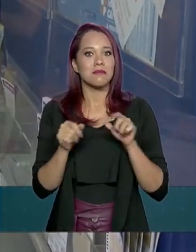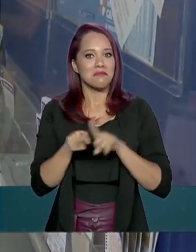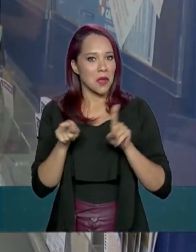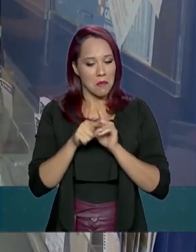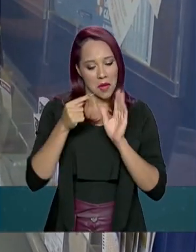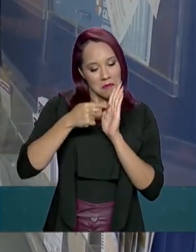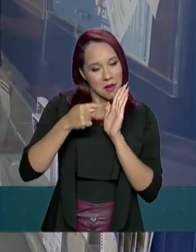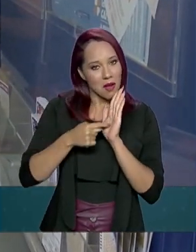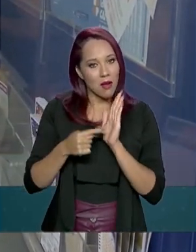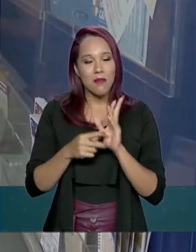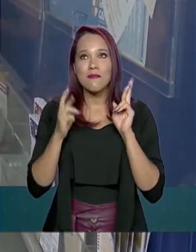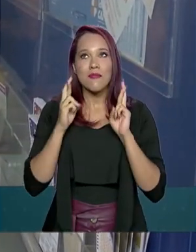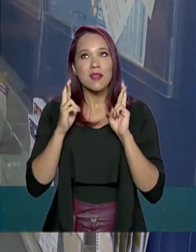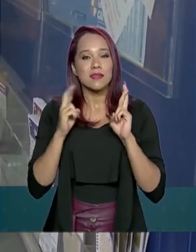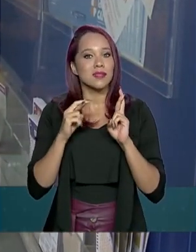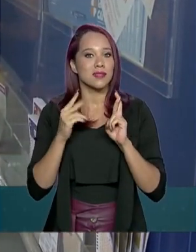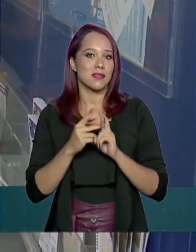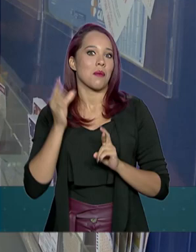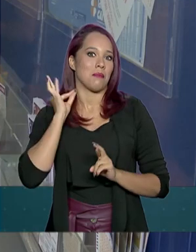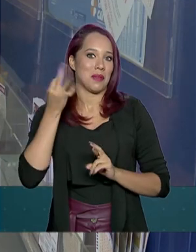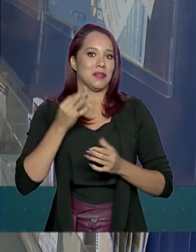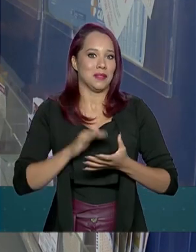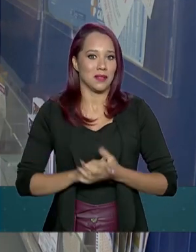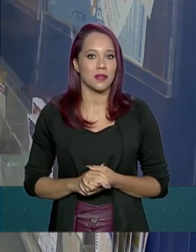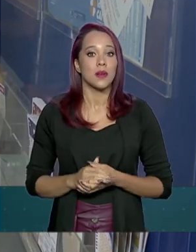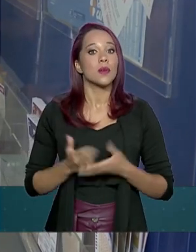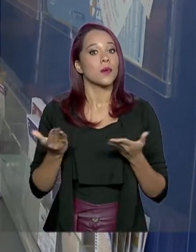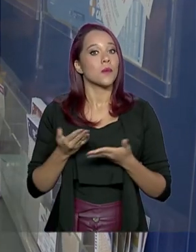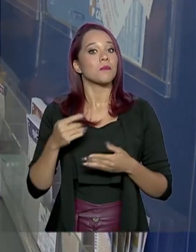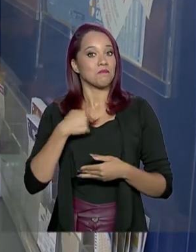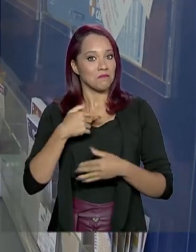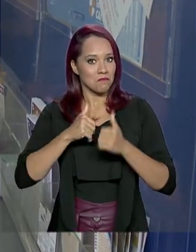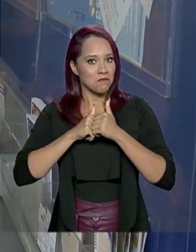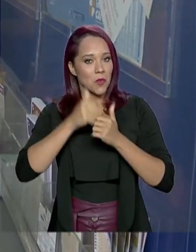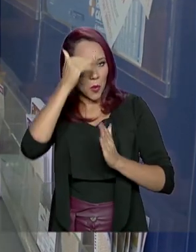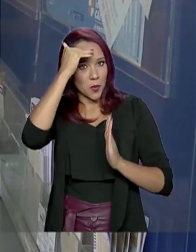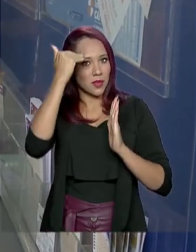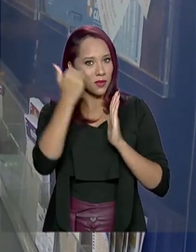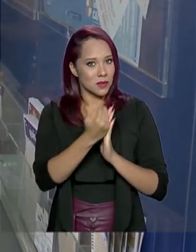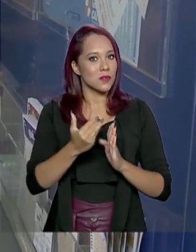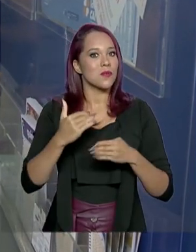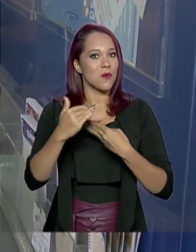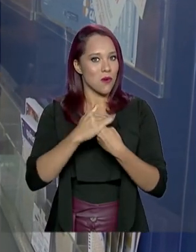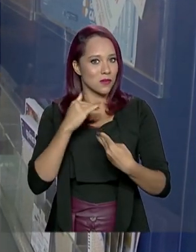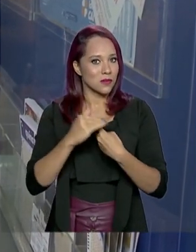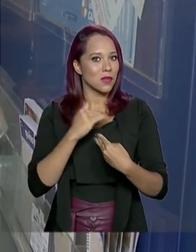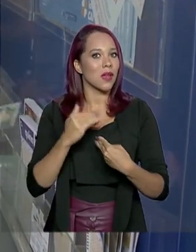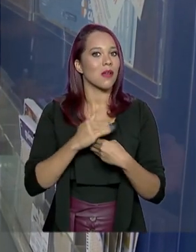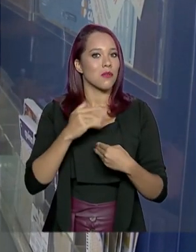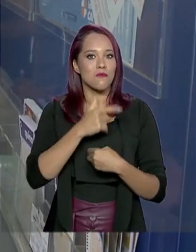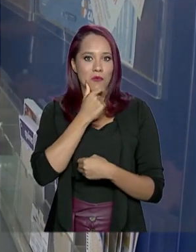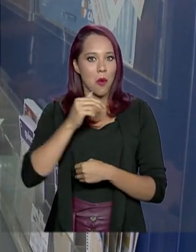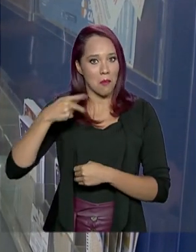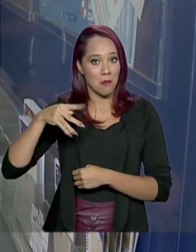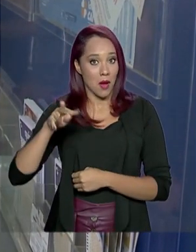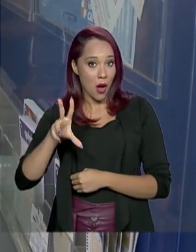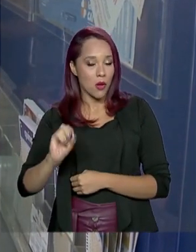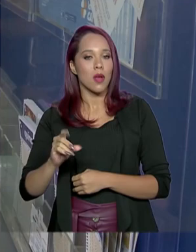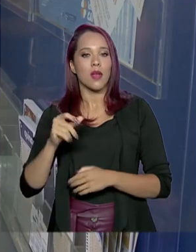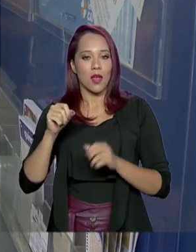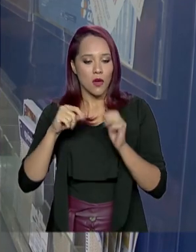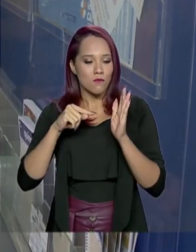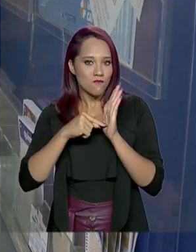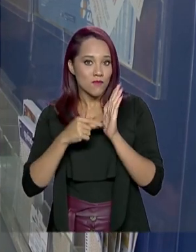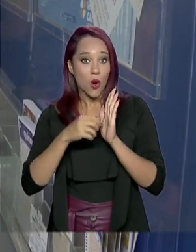aqui essa fezinha na mega sena da virada e olha eu seguir o conselho do paulo do matemático fazendo oito